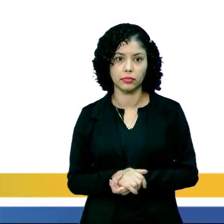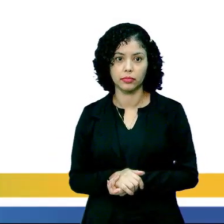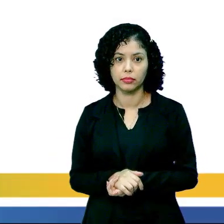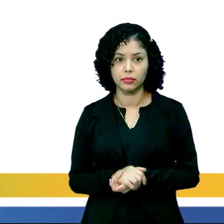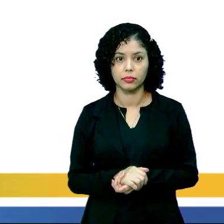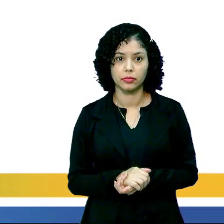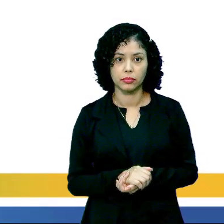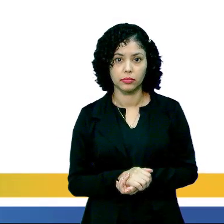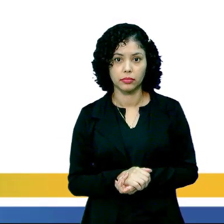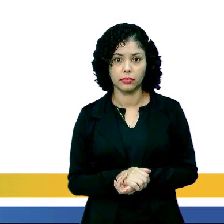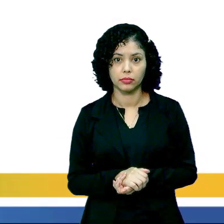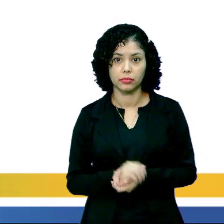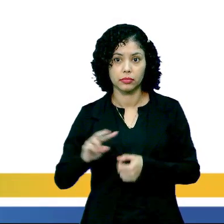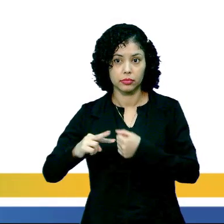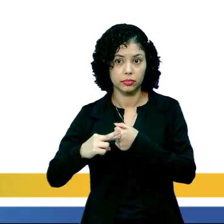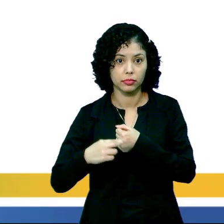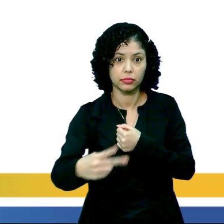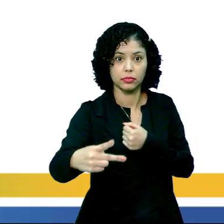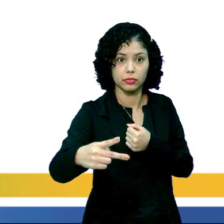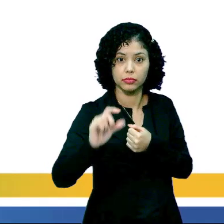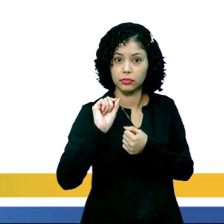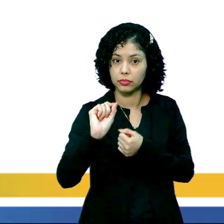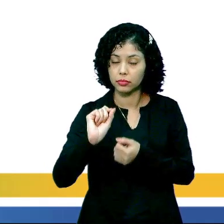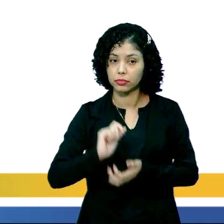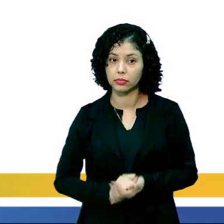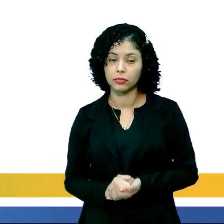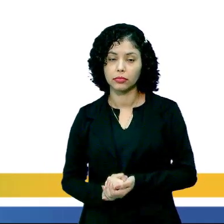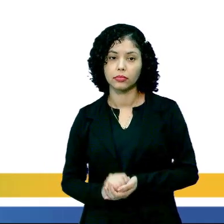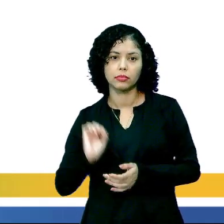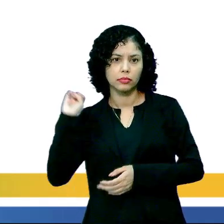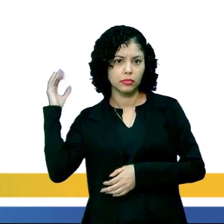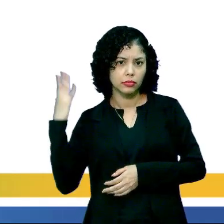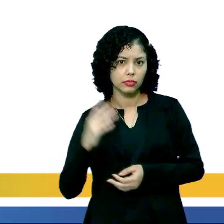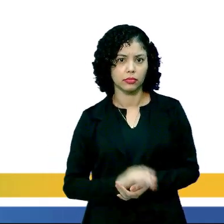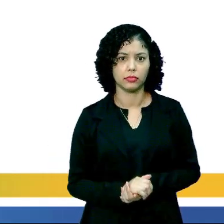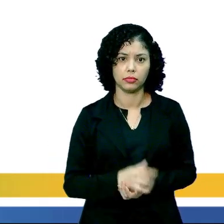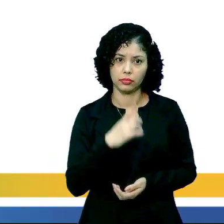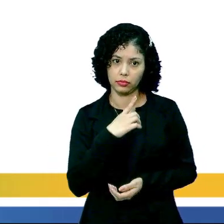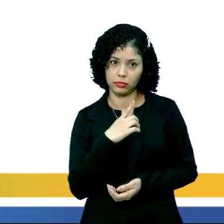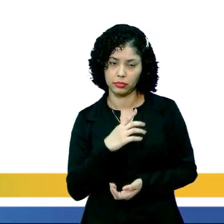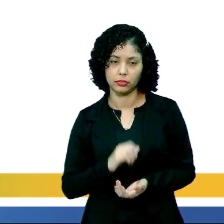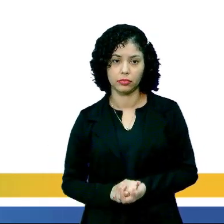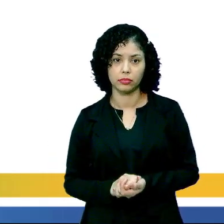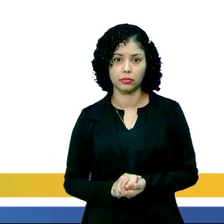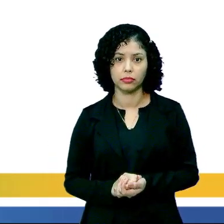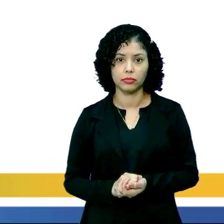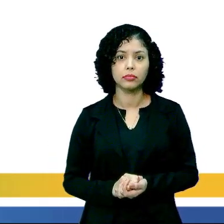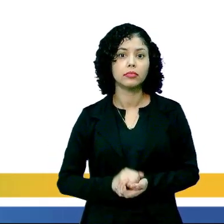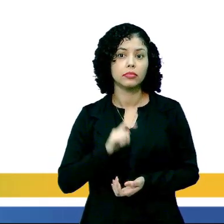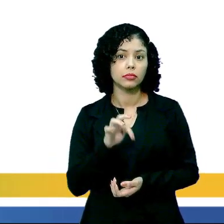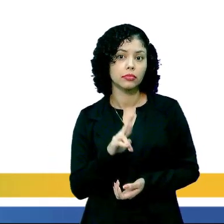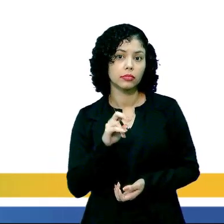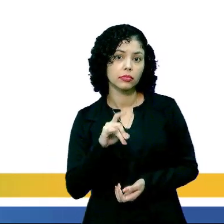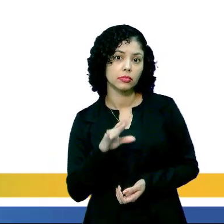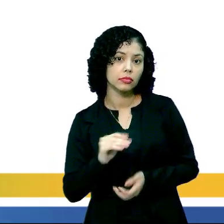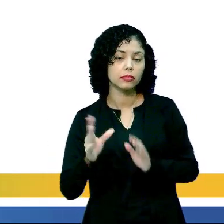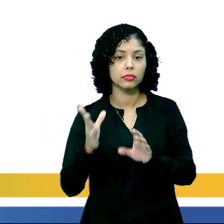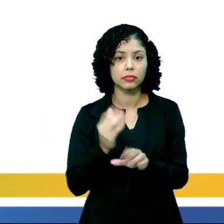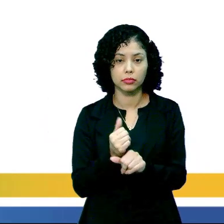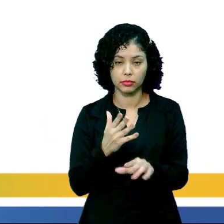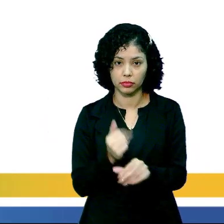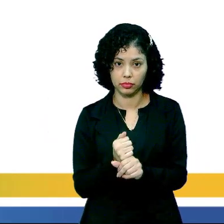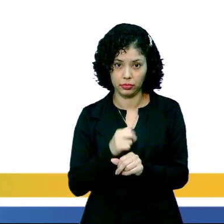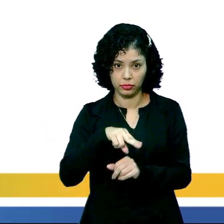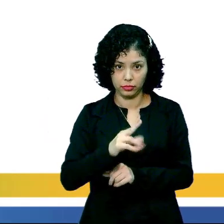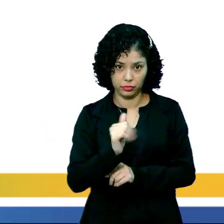só a consequência dessa adulteração é então o que que tá acontecendo eu tenho ali o ácido lático e nesse ácido lático tá sendo adicionado